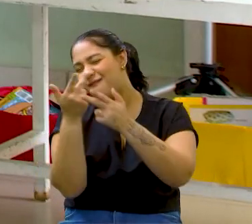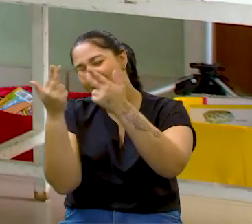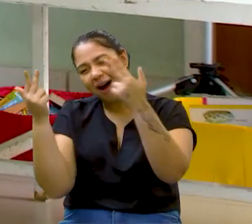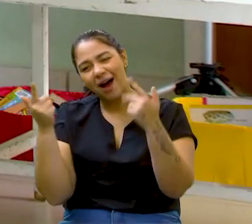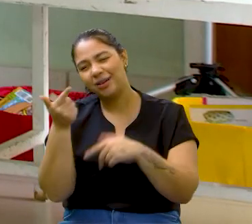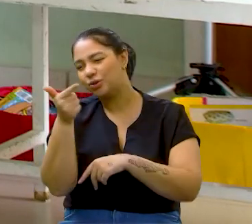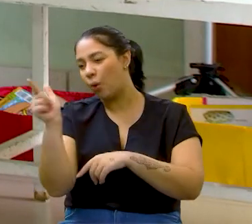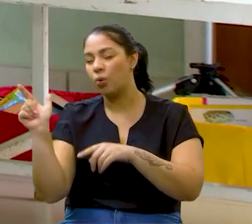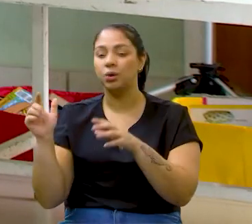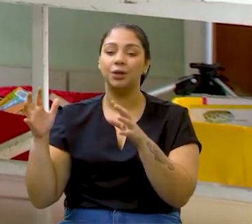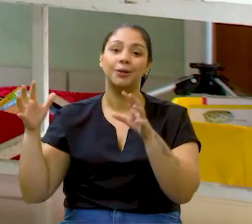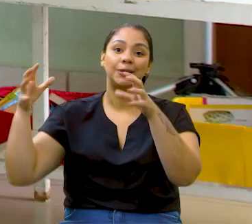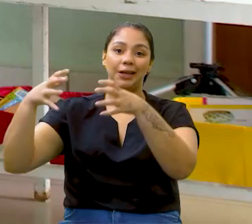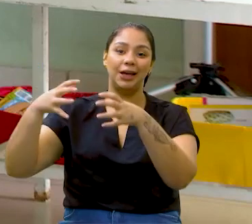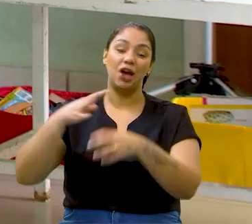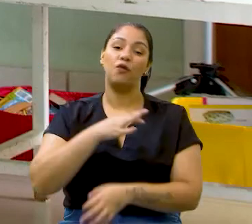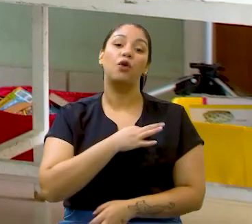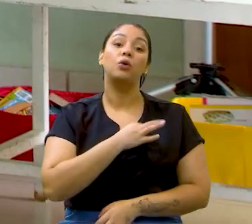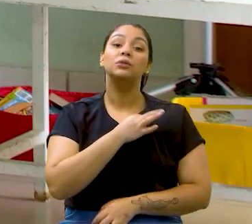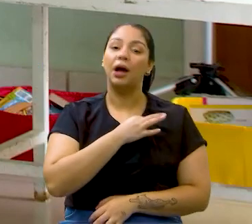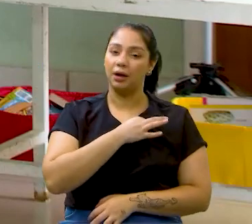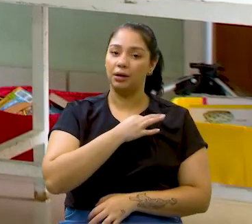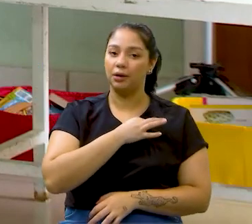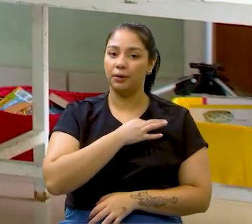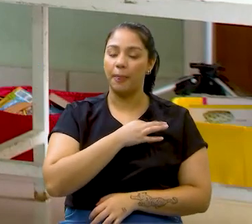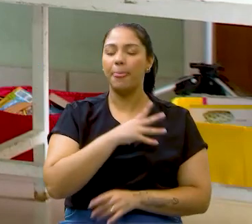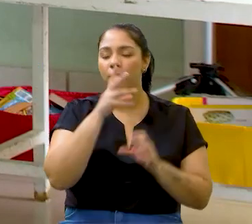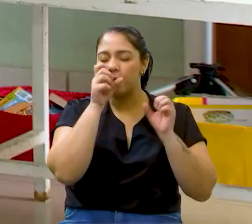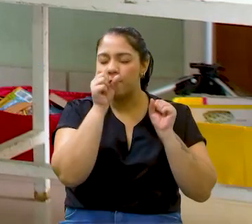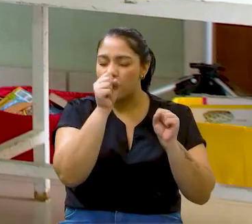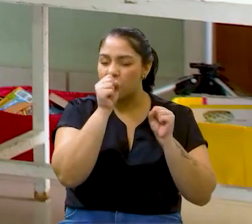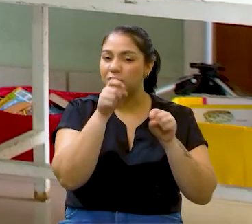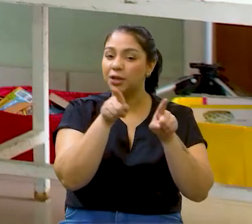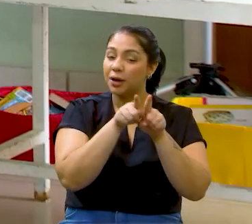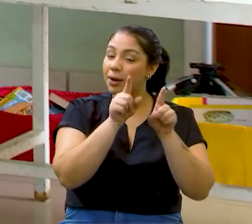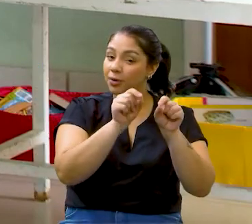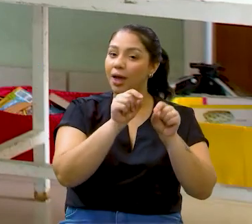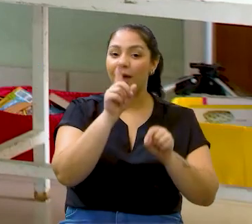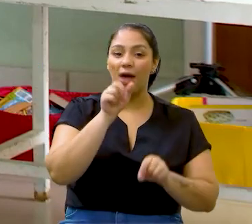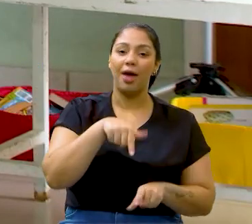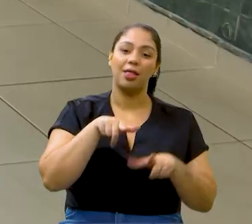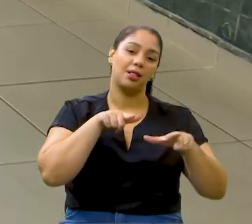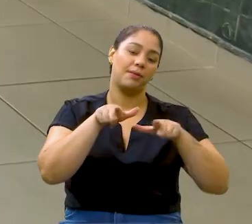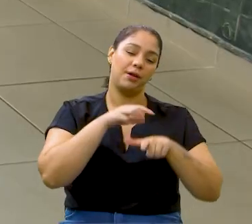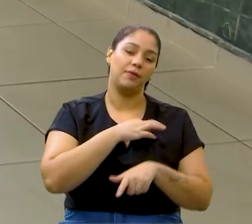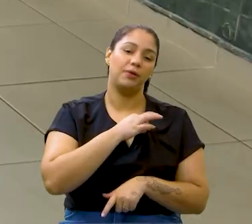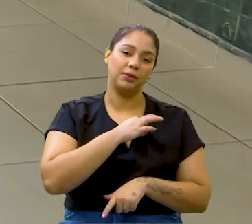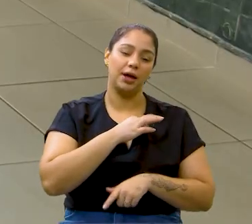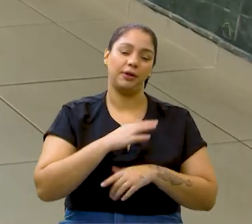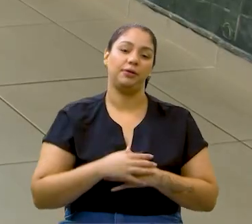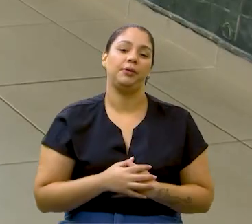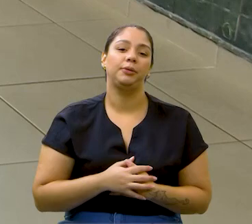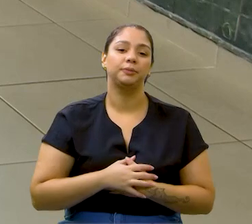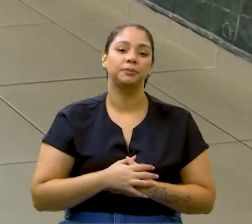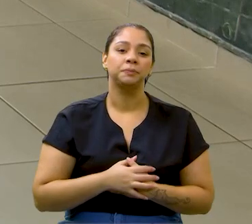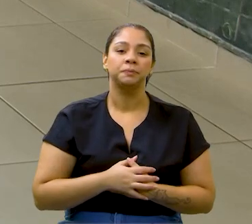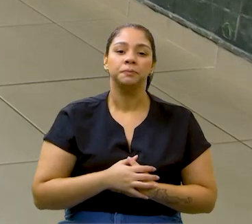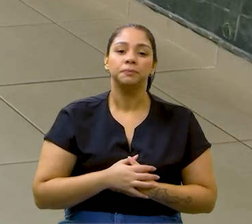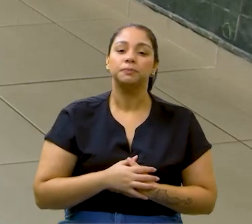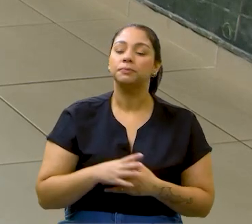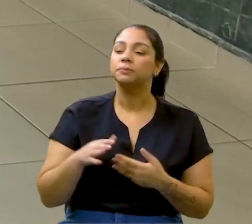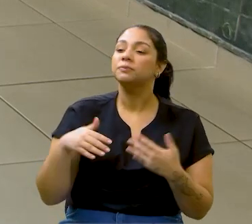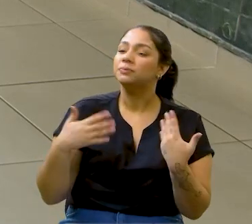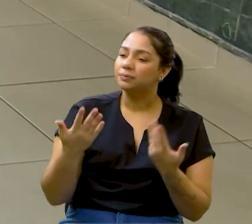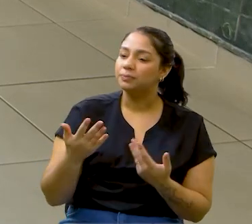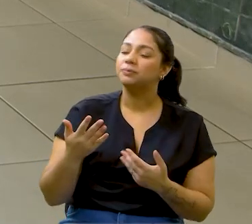muitos voluntários, tá? Então a nossa força também está nesse voluntariado. E o